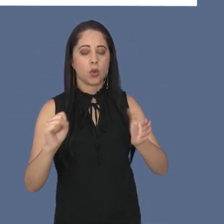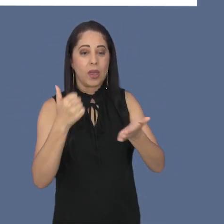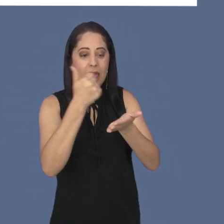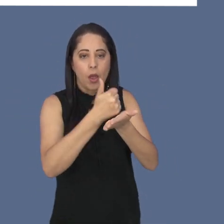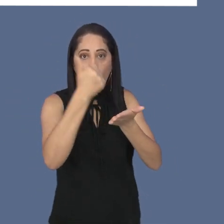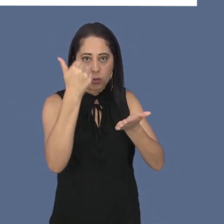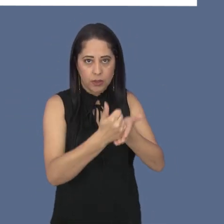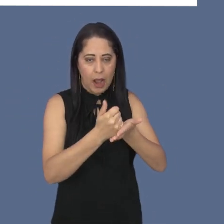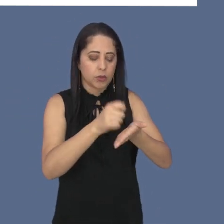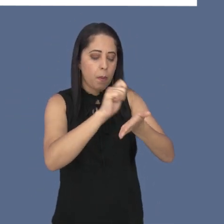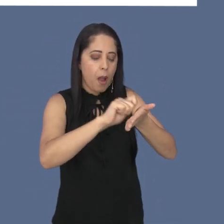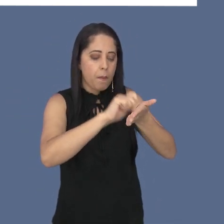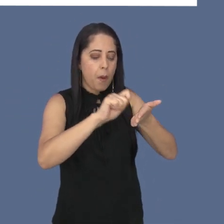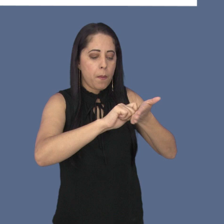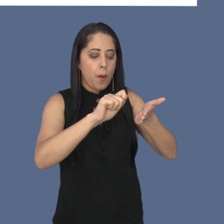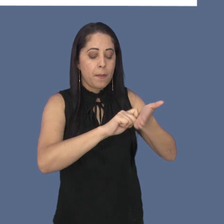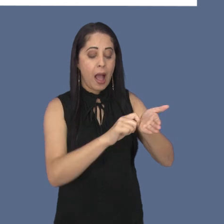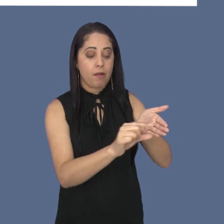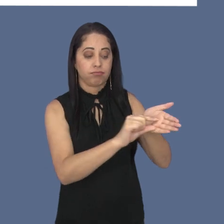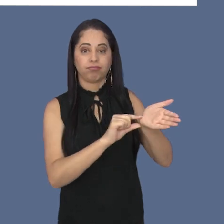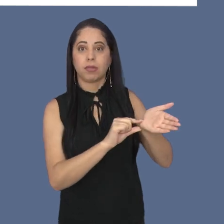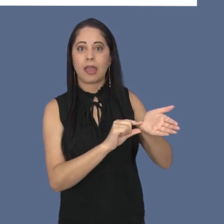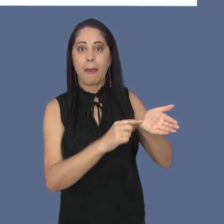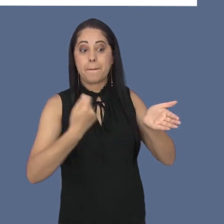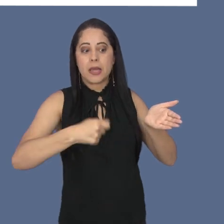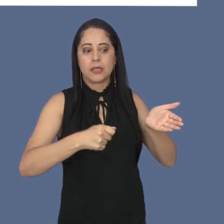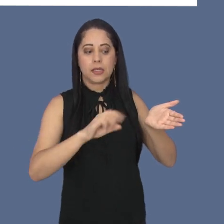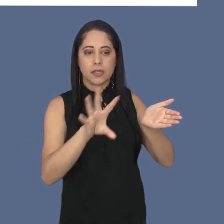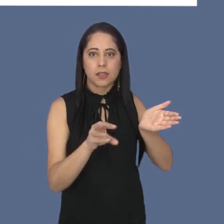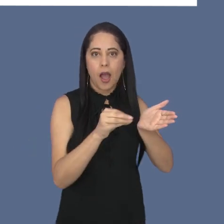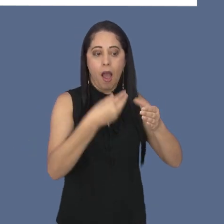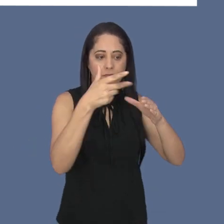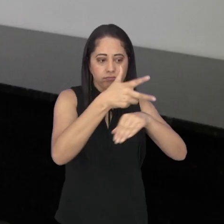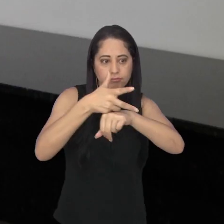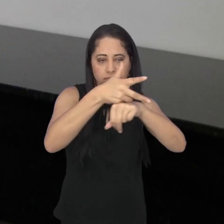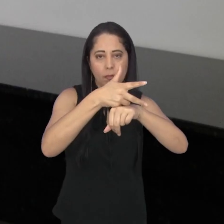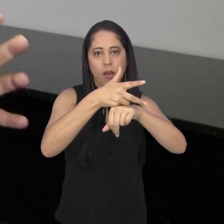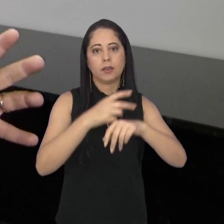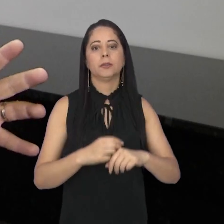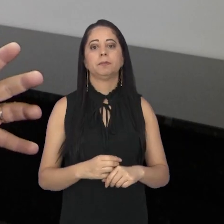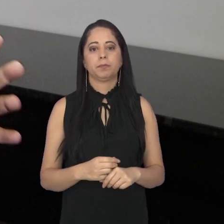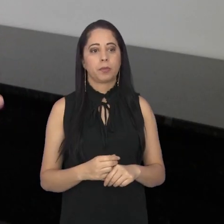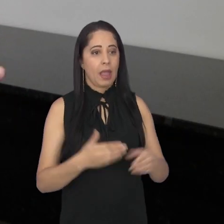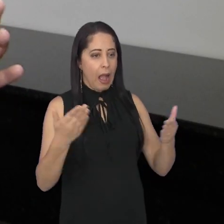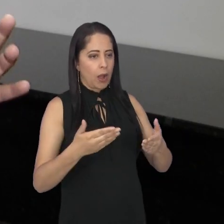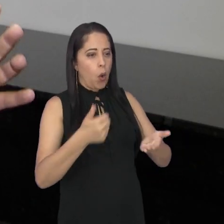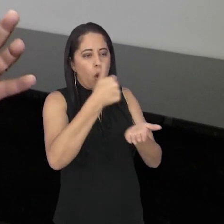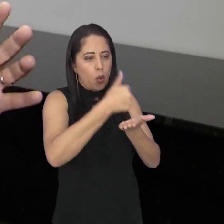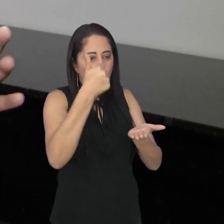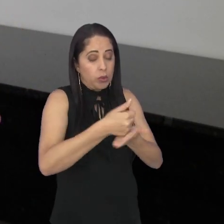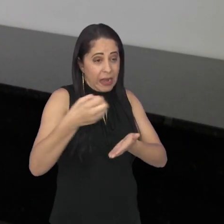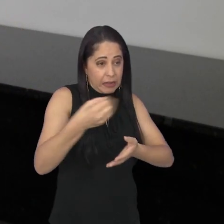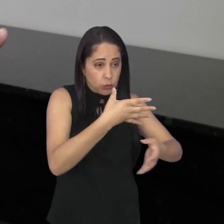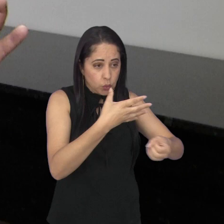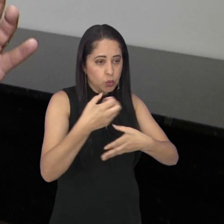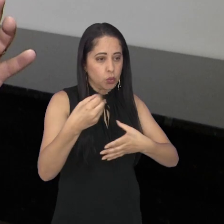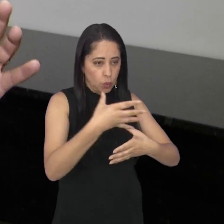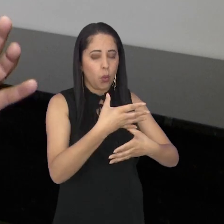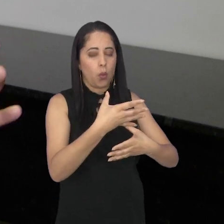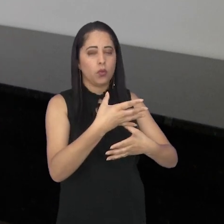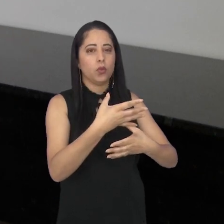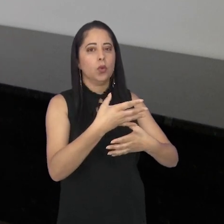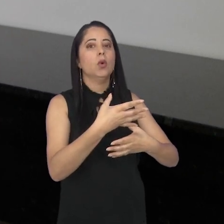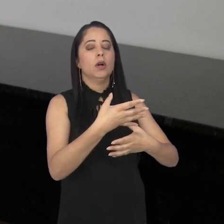autorizado a incluir nos contratos de prestação do serviço essa obrigação. Nesse novo contrato que a Prefeitura está trabalhando, com a